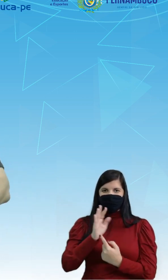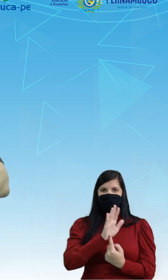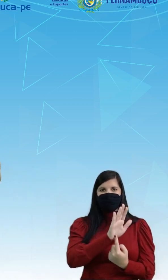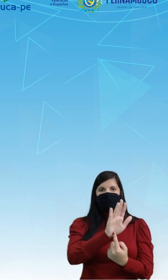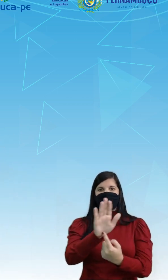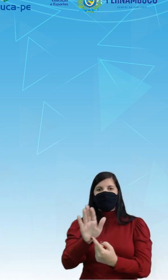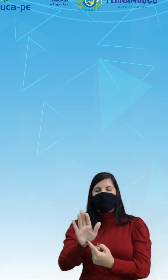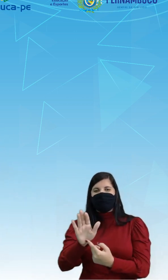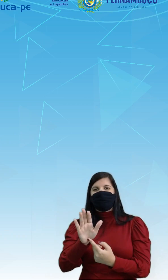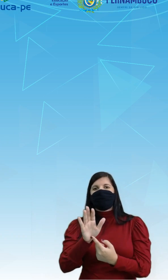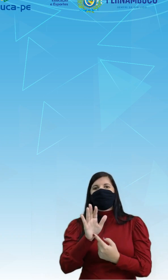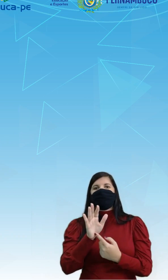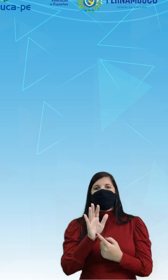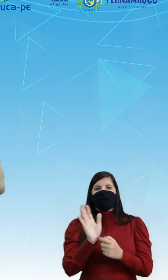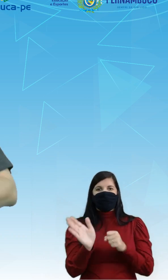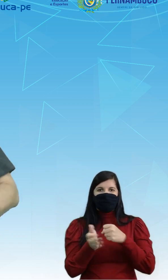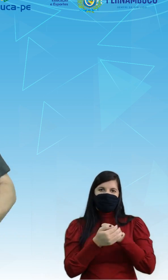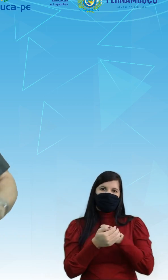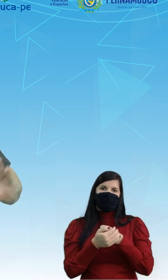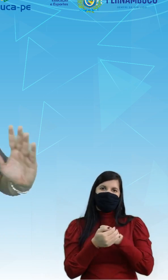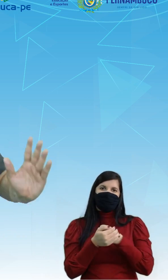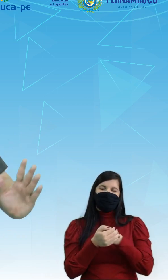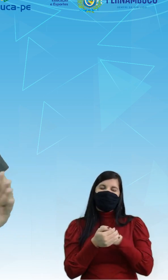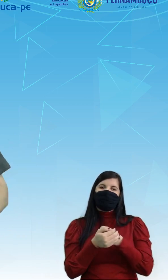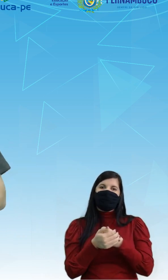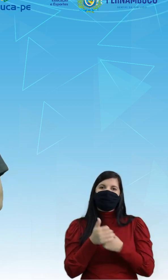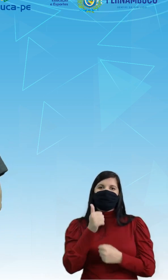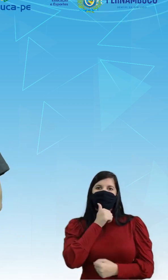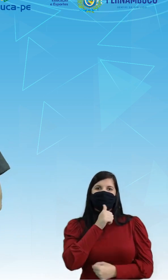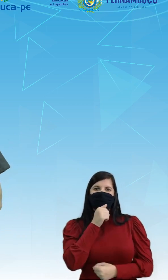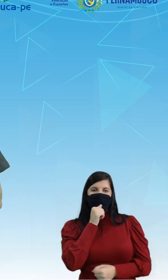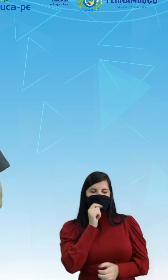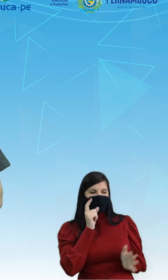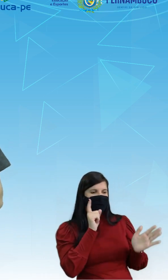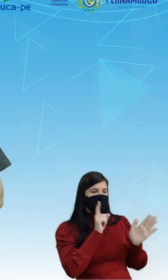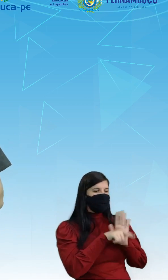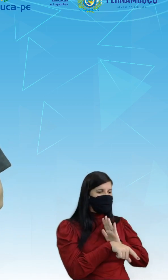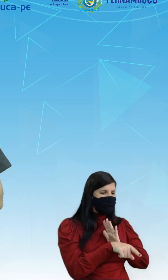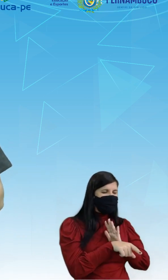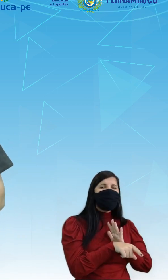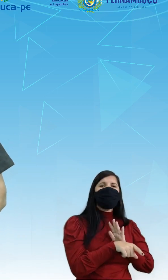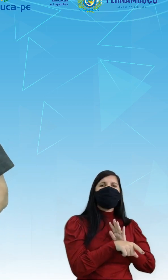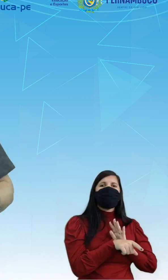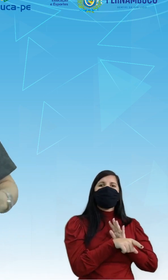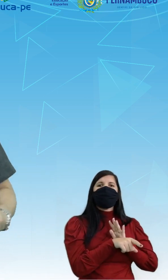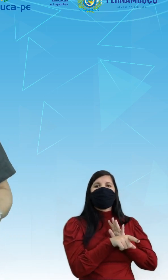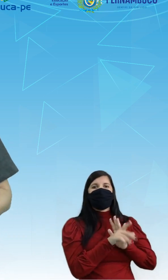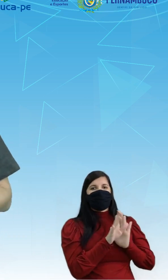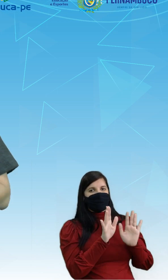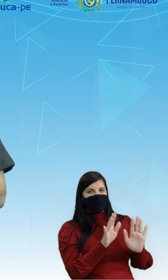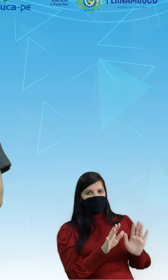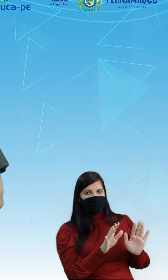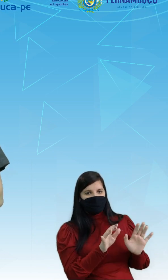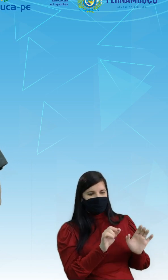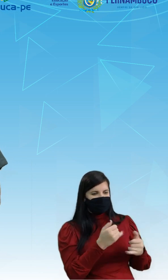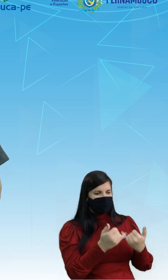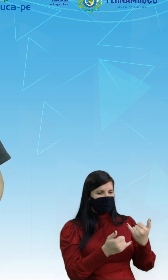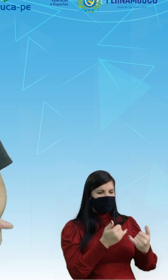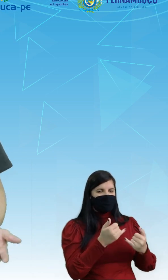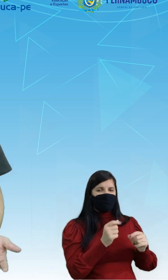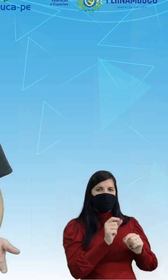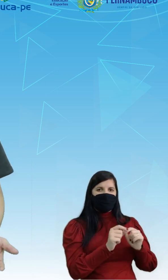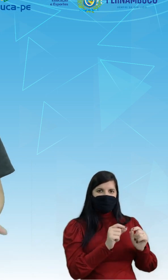o quê? Essa questão do implícito. Veja a ironia. A mãe pergunta a Mafalda, certo? A Mafalda de que estão brincando?